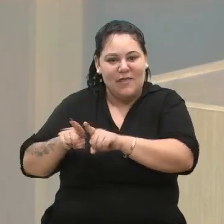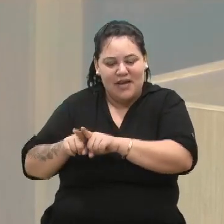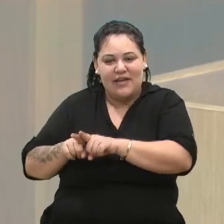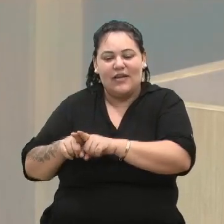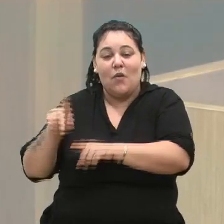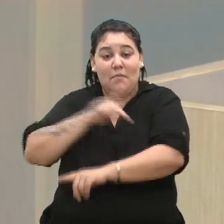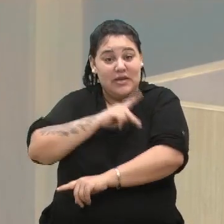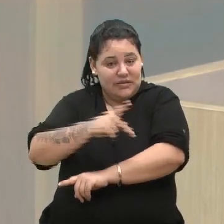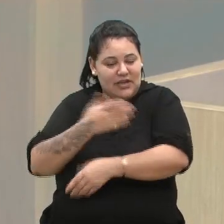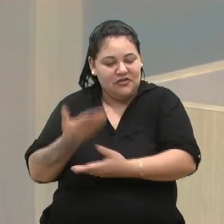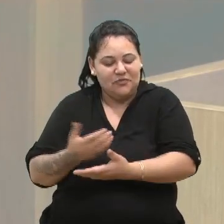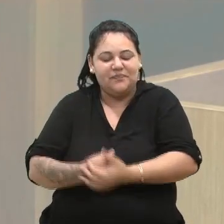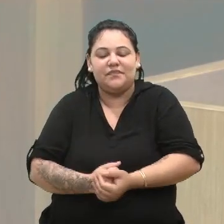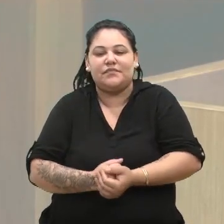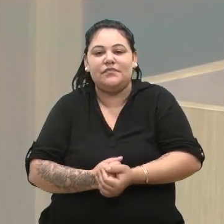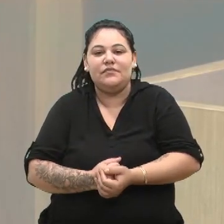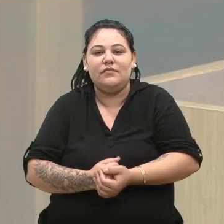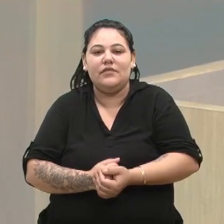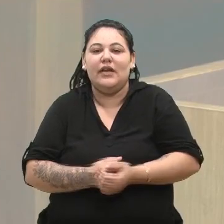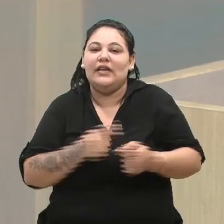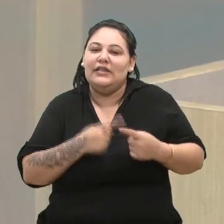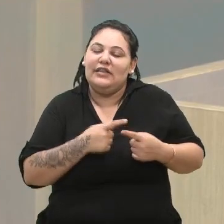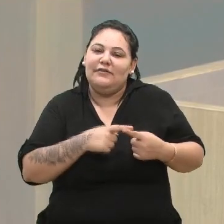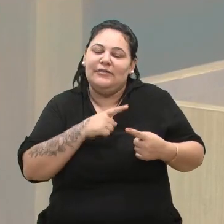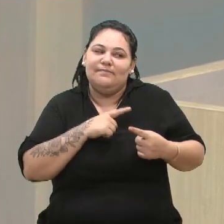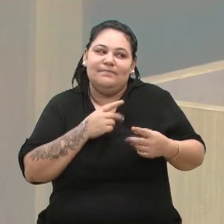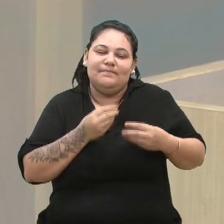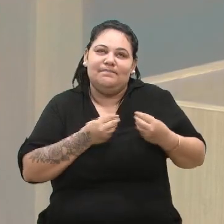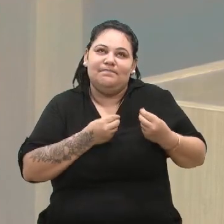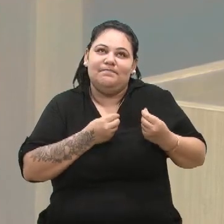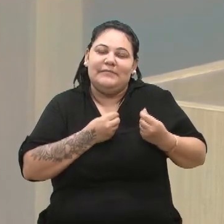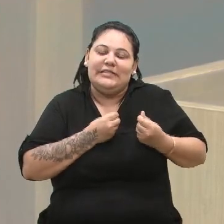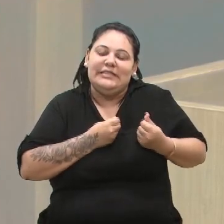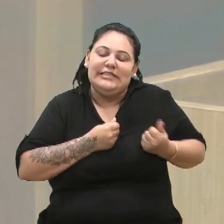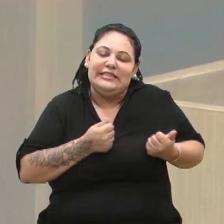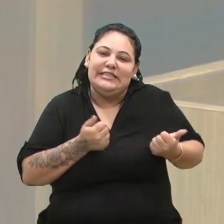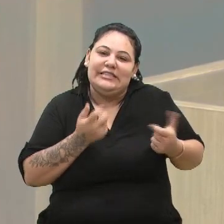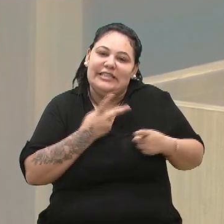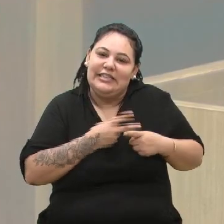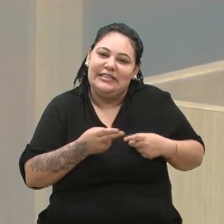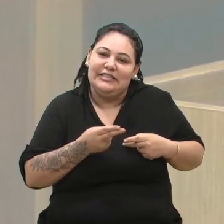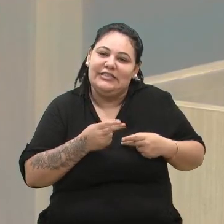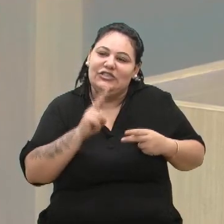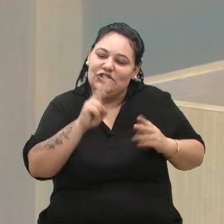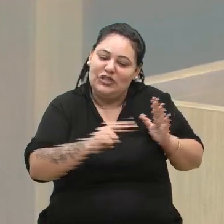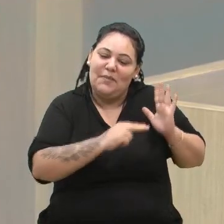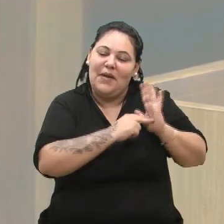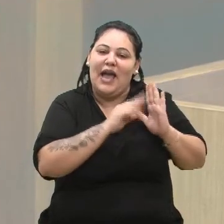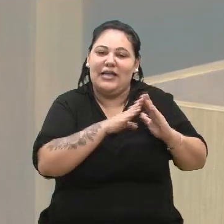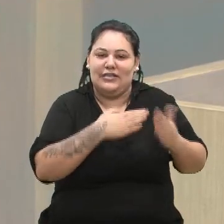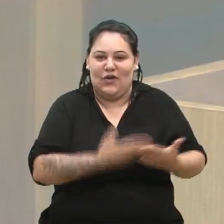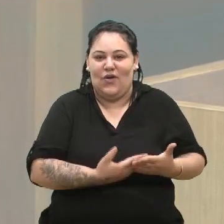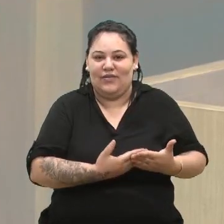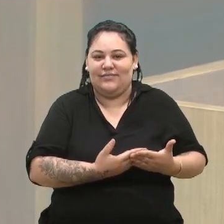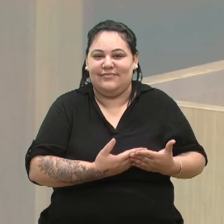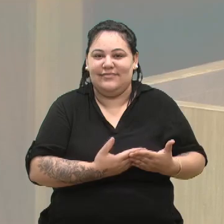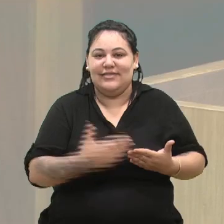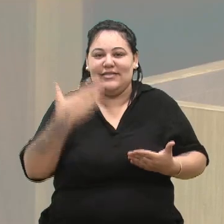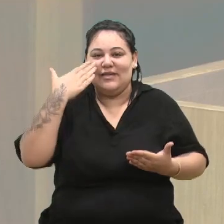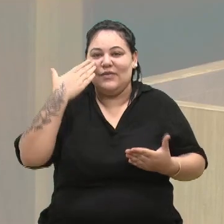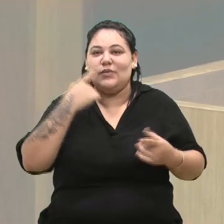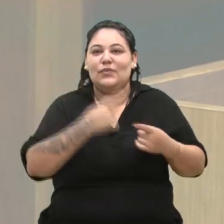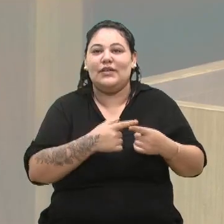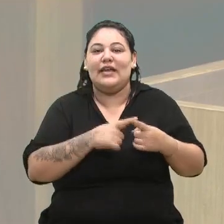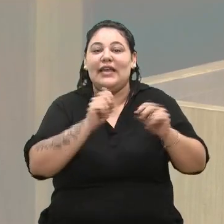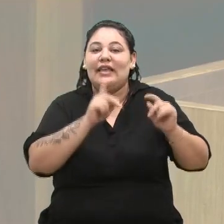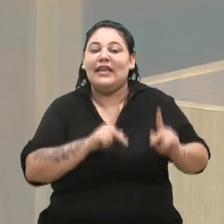realiza esse evento, pela sensibilidade dele atrair os colégios. Sabendo ele que quem